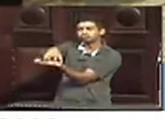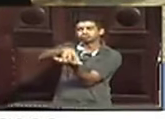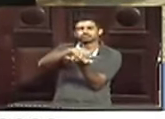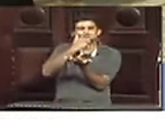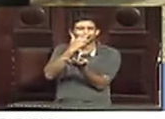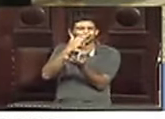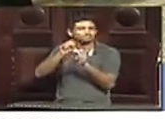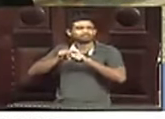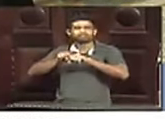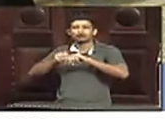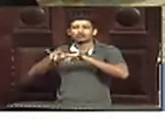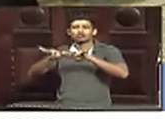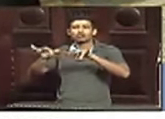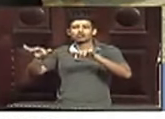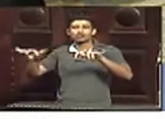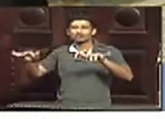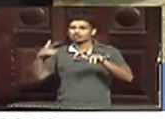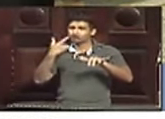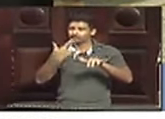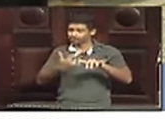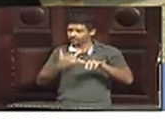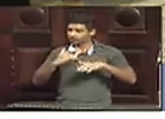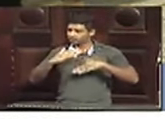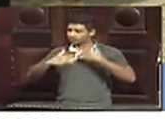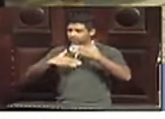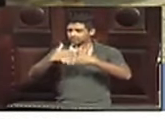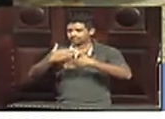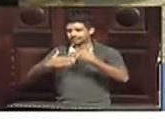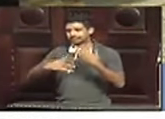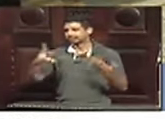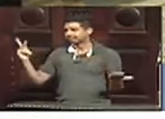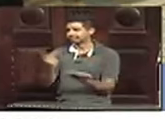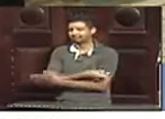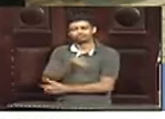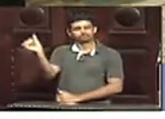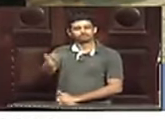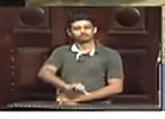isso pode e já está acontecendo